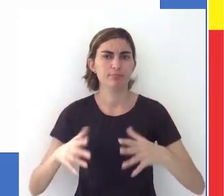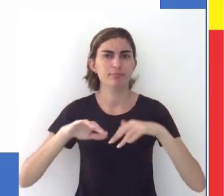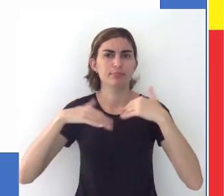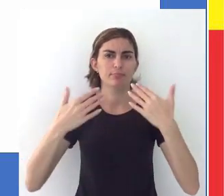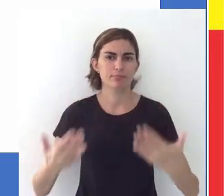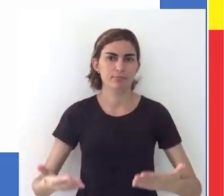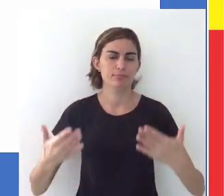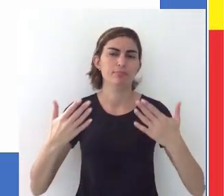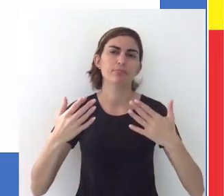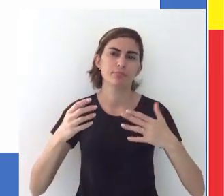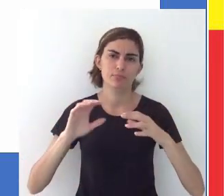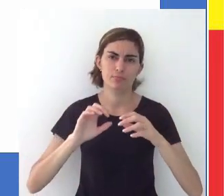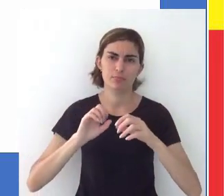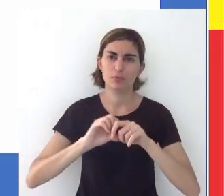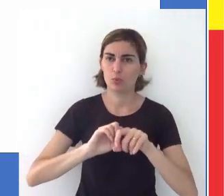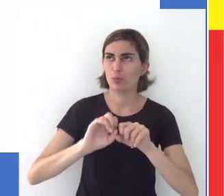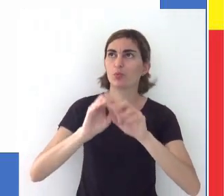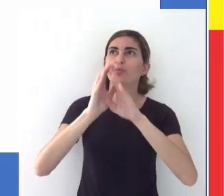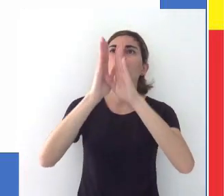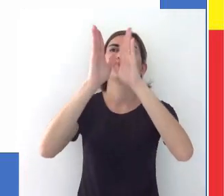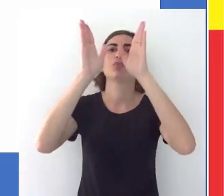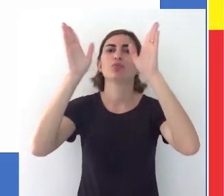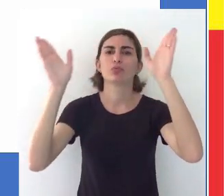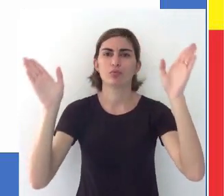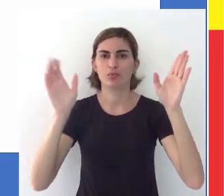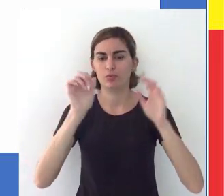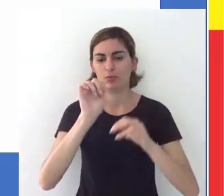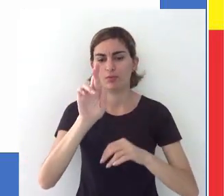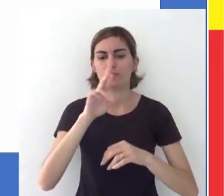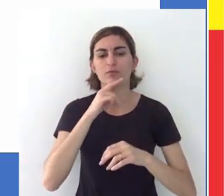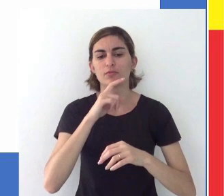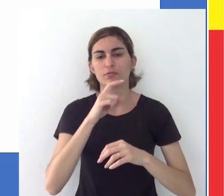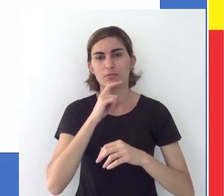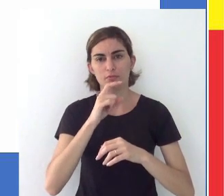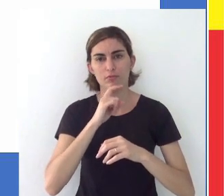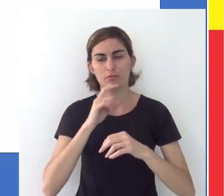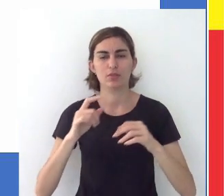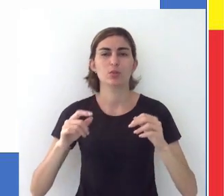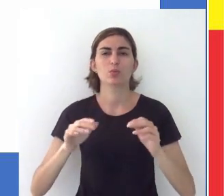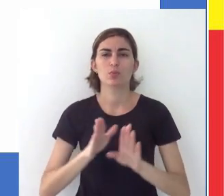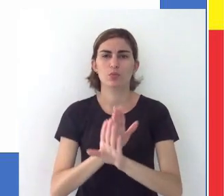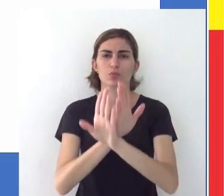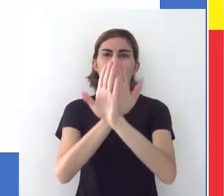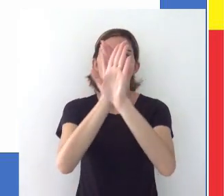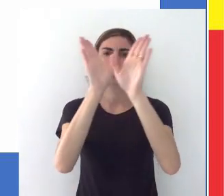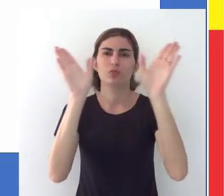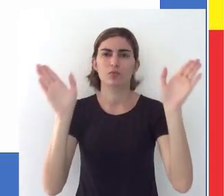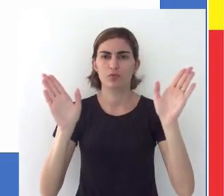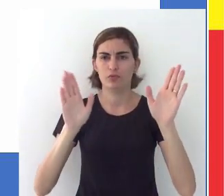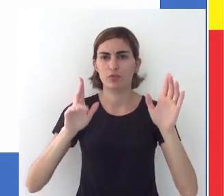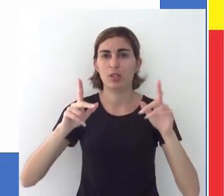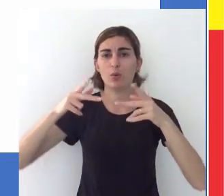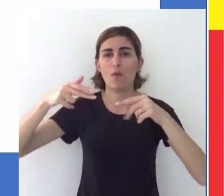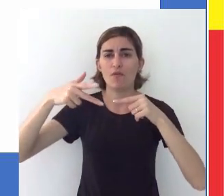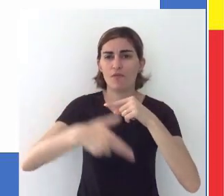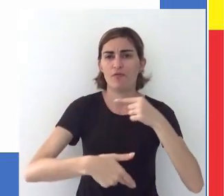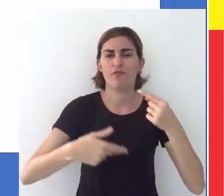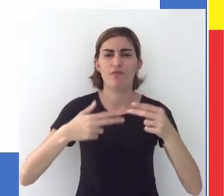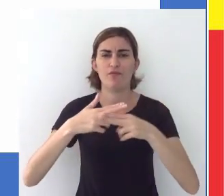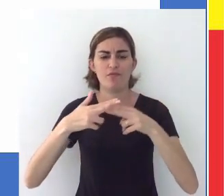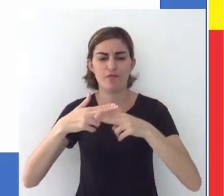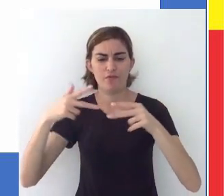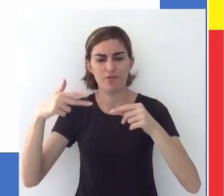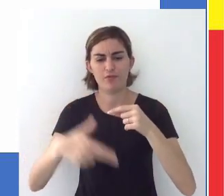Então, ele é jogado para cima pelo ar frio. O ar frio ele vem cortando aí, gente, como se fosse uma faca mesmo,